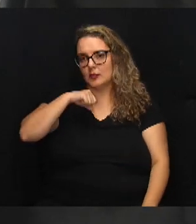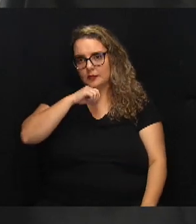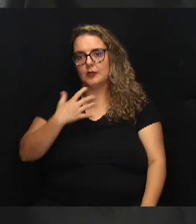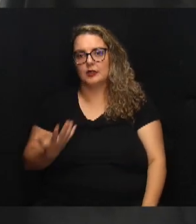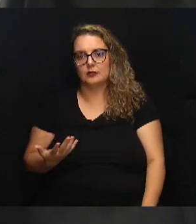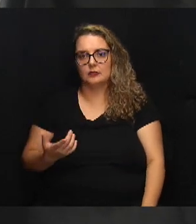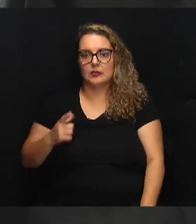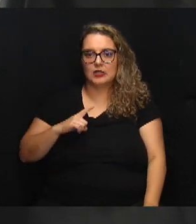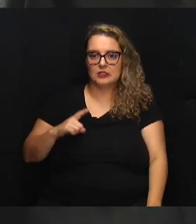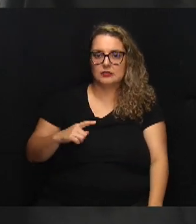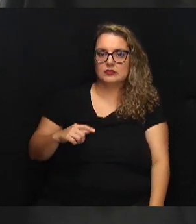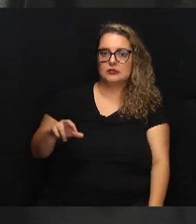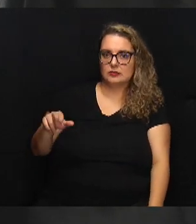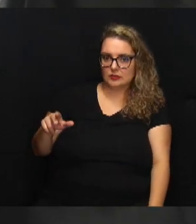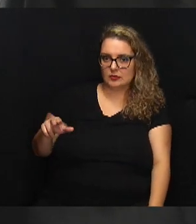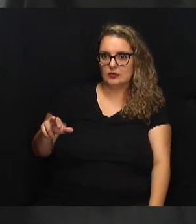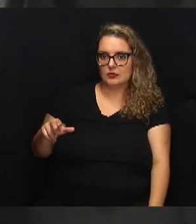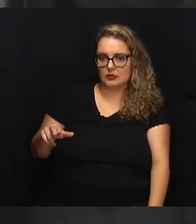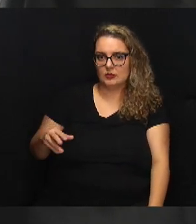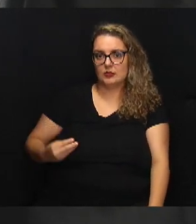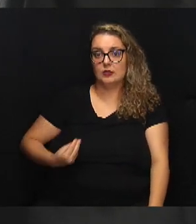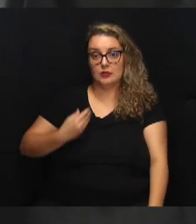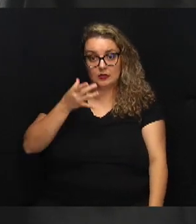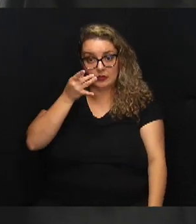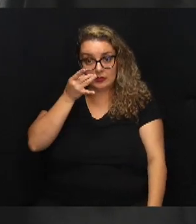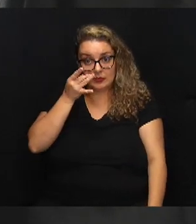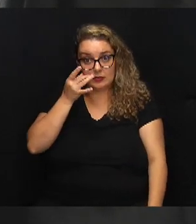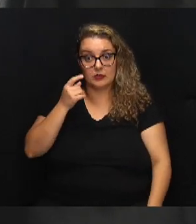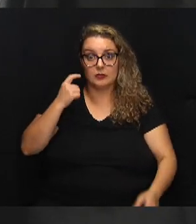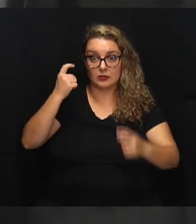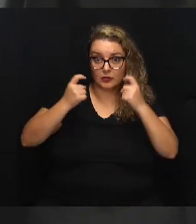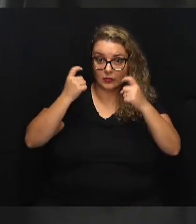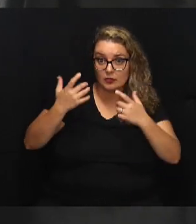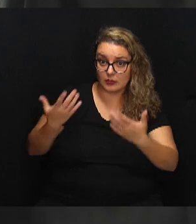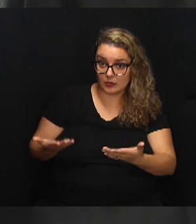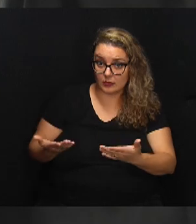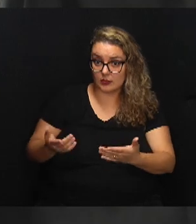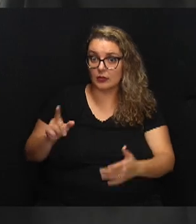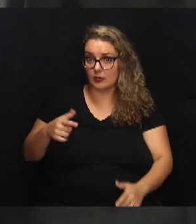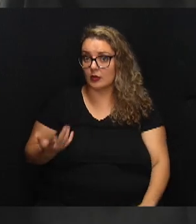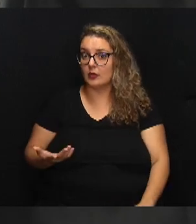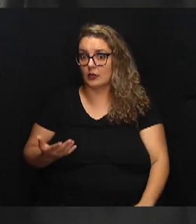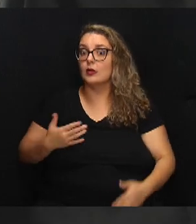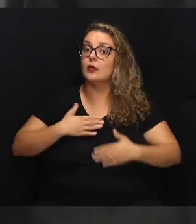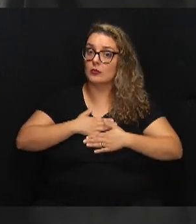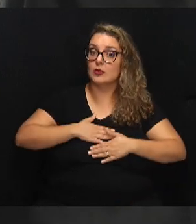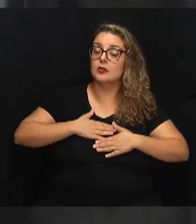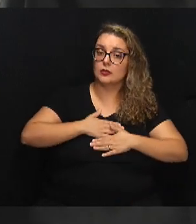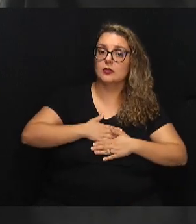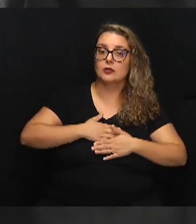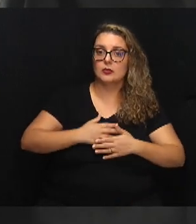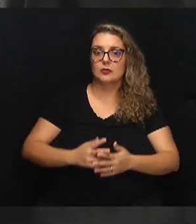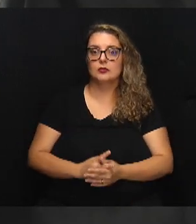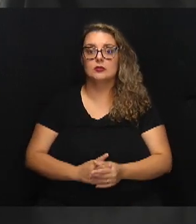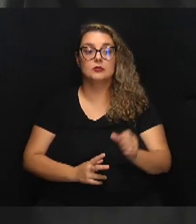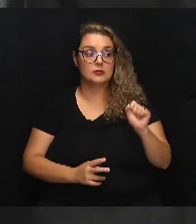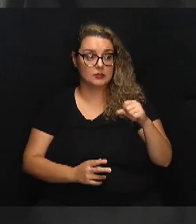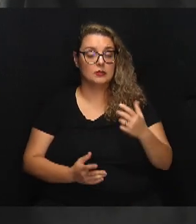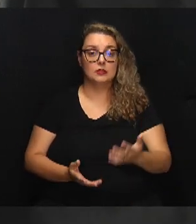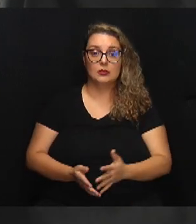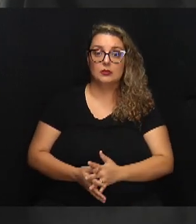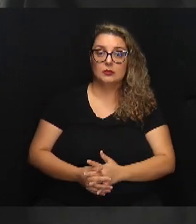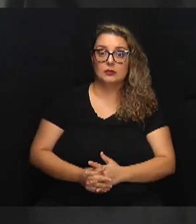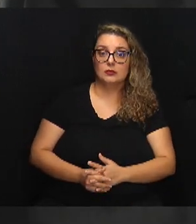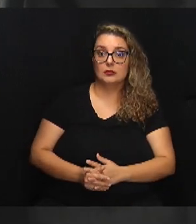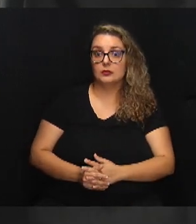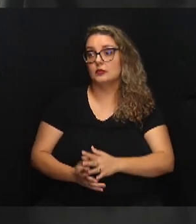um irmão que é um irmão presente, que é um irmão preocupado com você, né? É muito gostoso. Sim. E que me